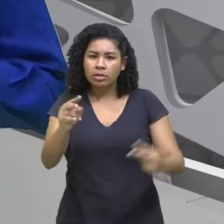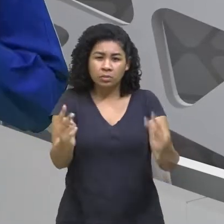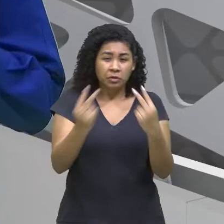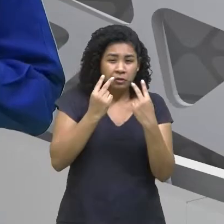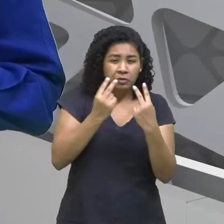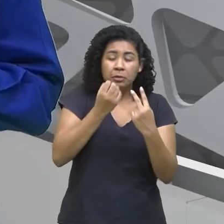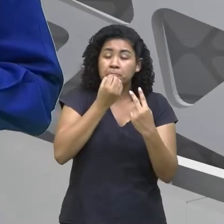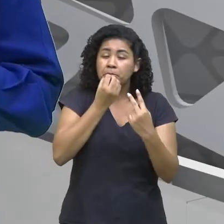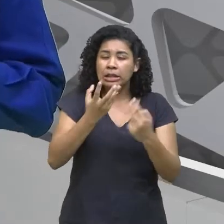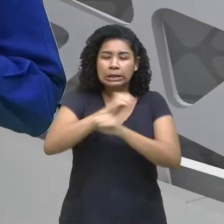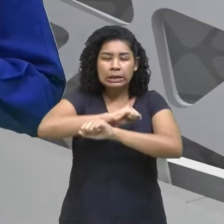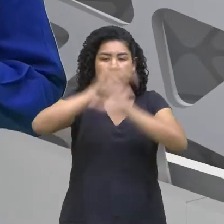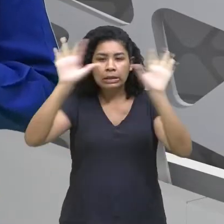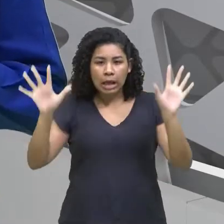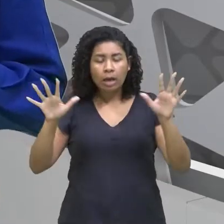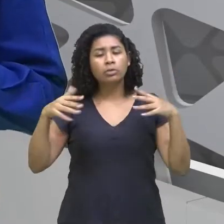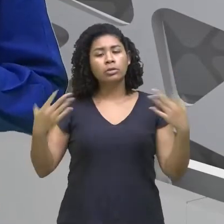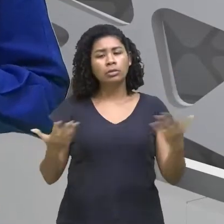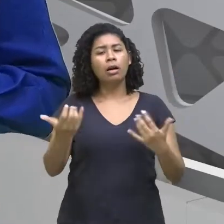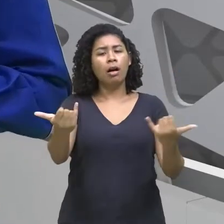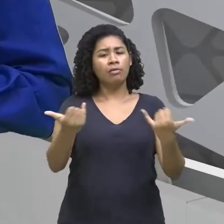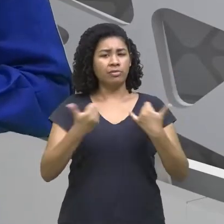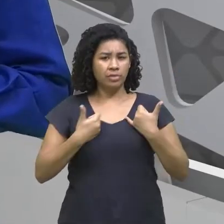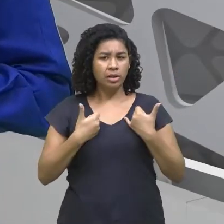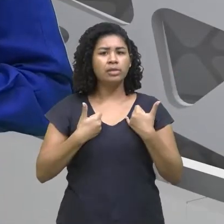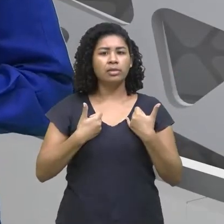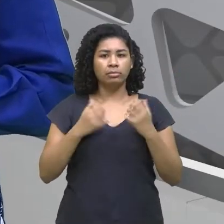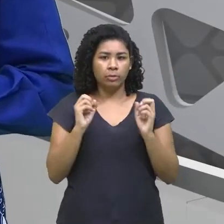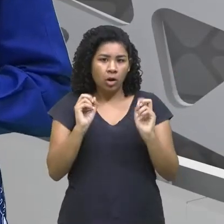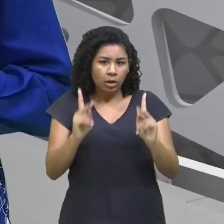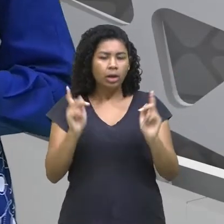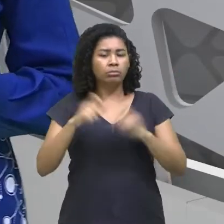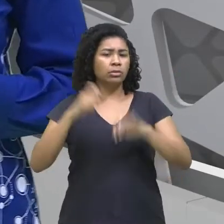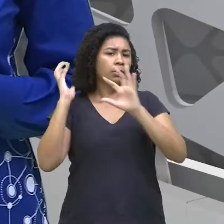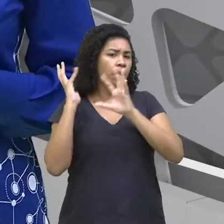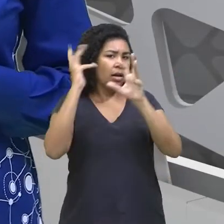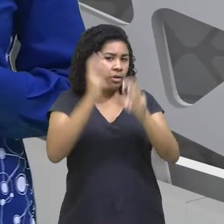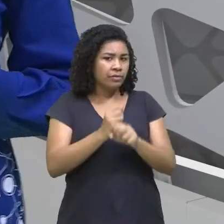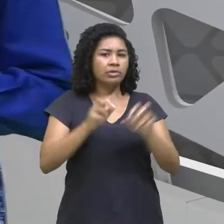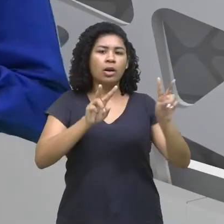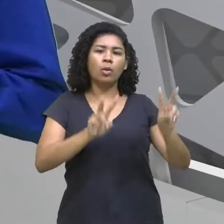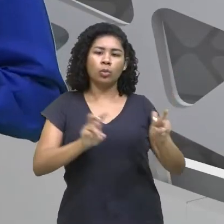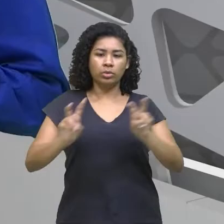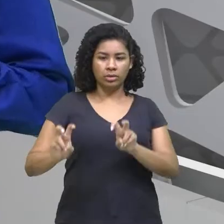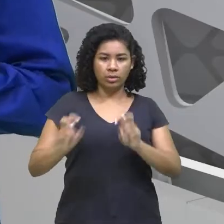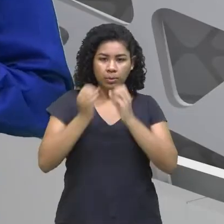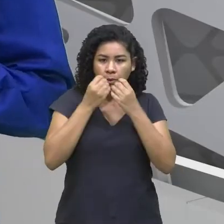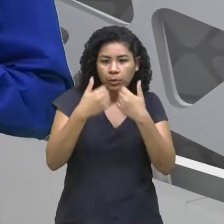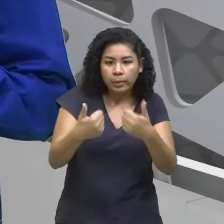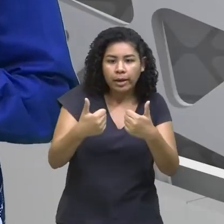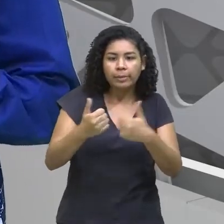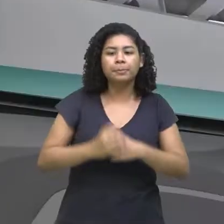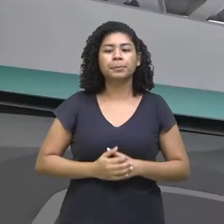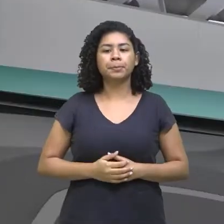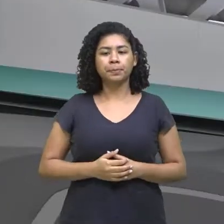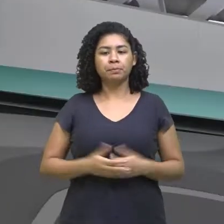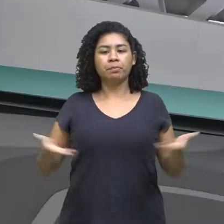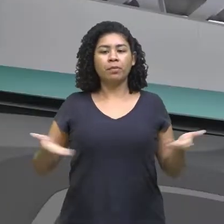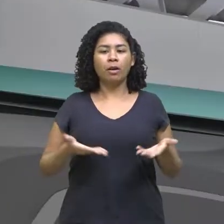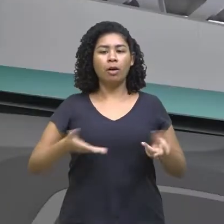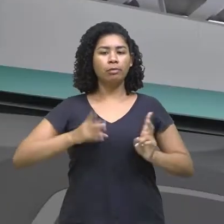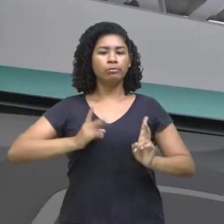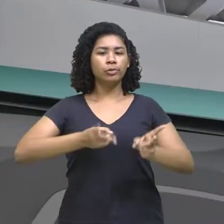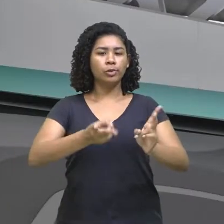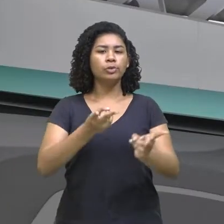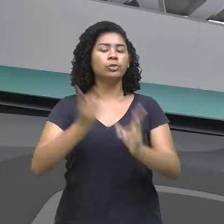Que qualquer coisa a gente vai poder dando uma revisada aqui rapidamente, certo? Para vocês. Tudo bem? Então, a gente vai dar prosseguimento à